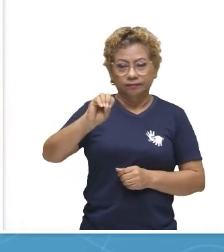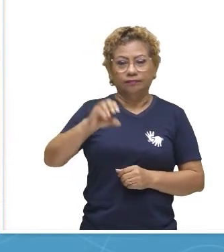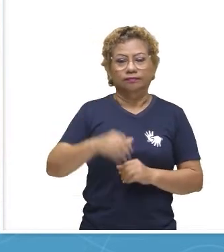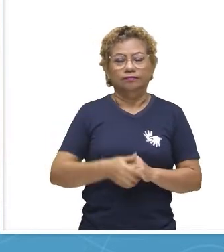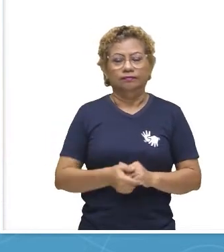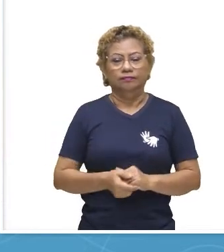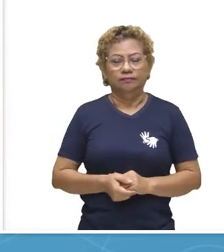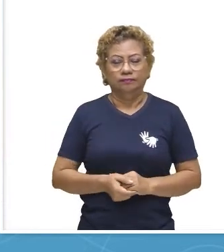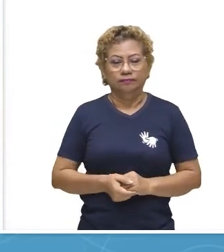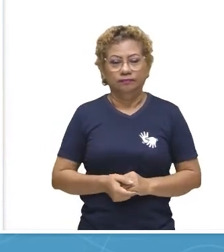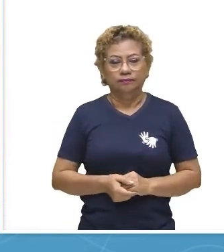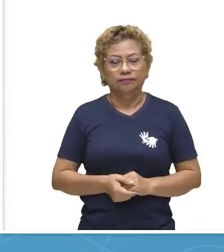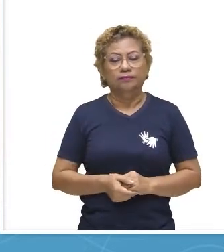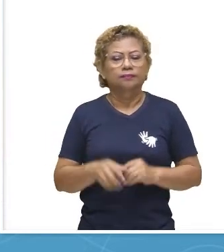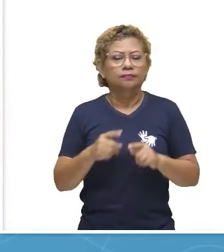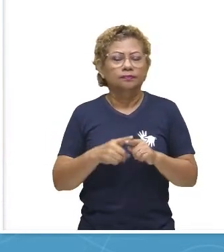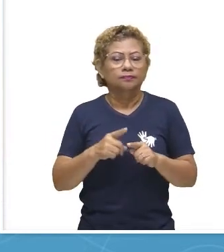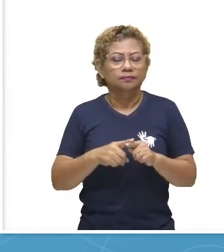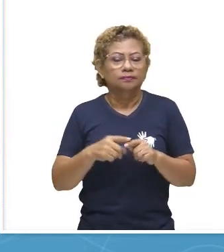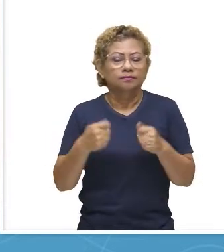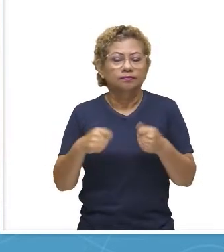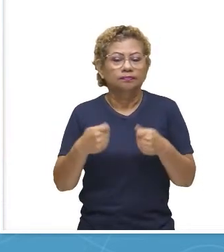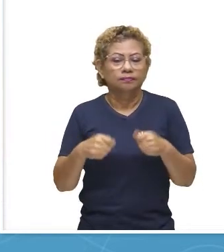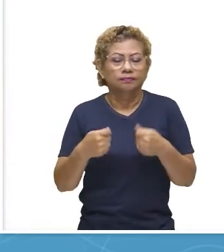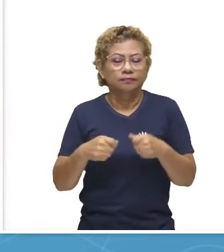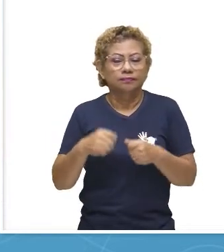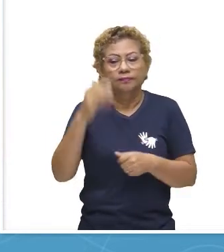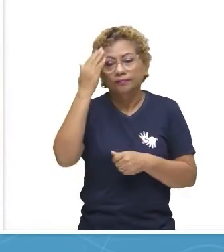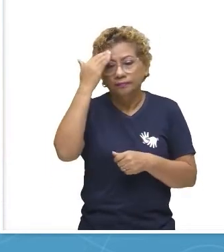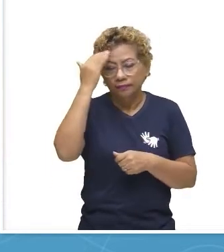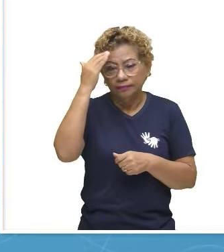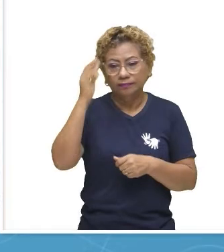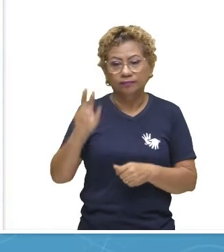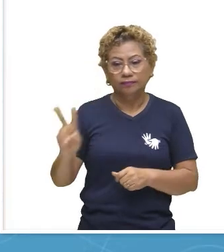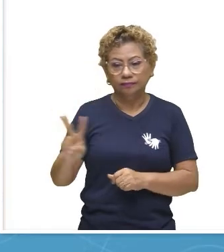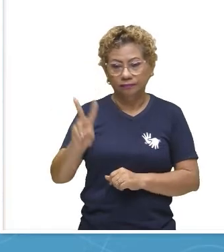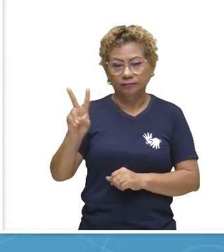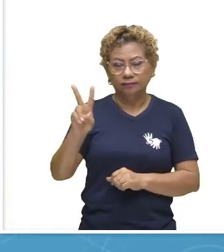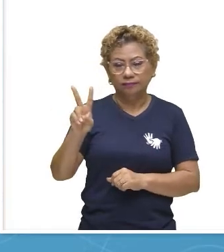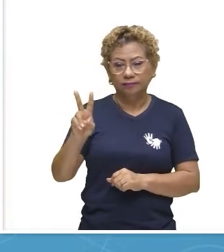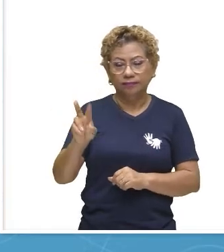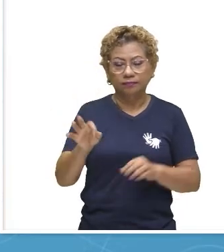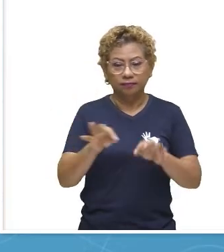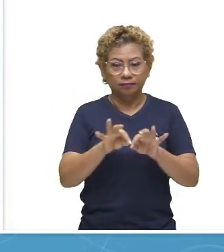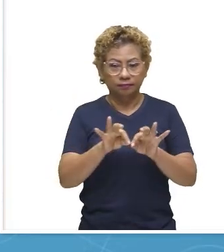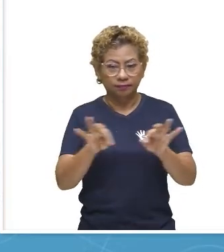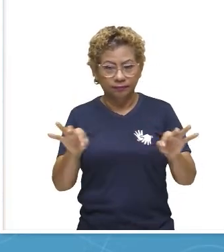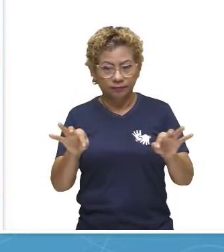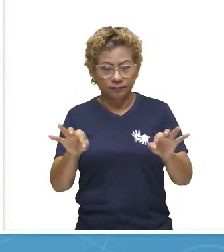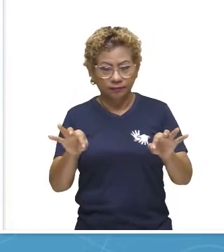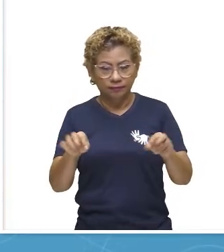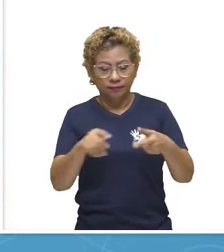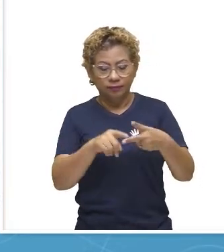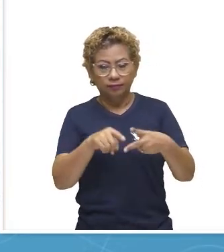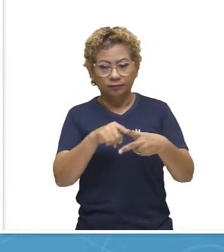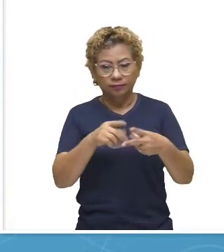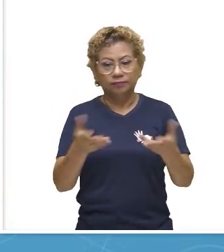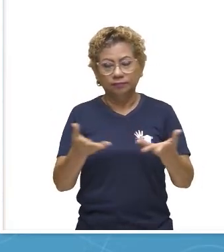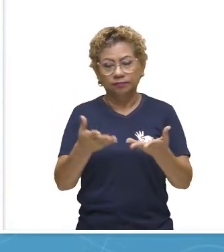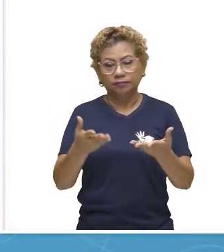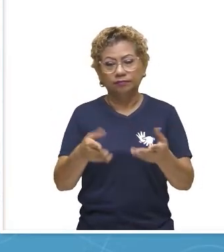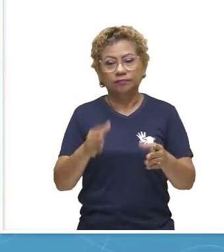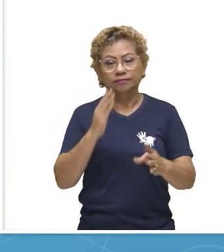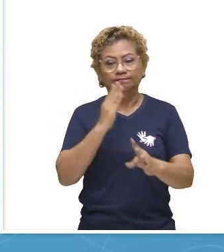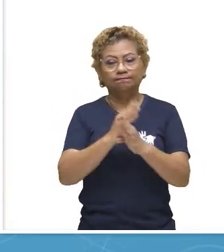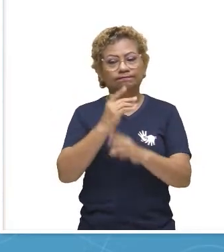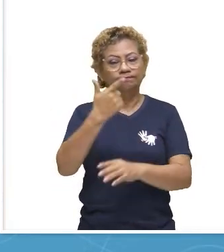gente pode saber o valor de um ângulo, a medida de um ângulo, e a gente vai encontrar a medida do outro, porque